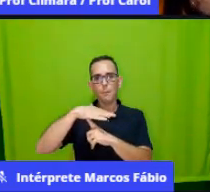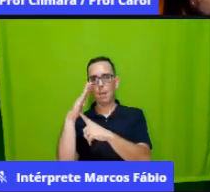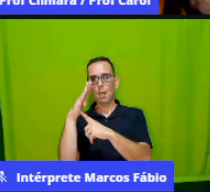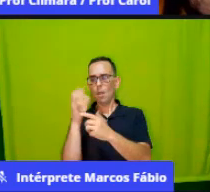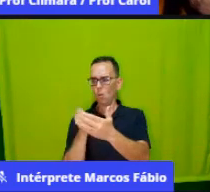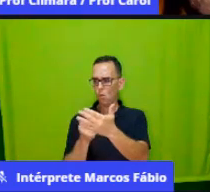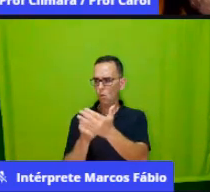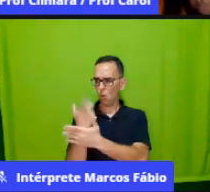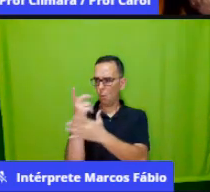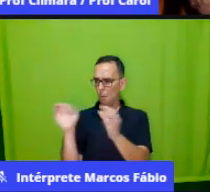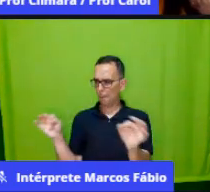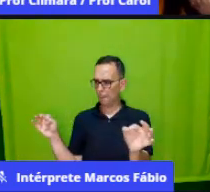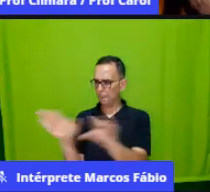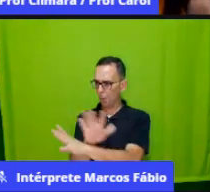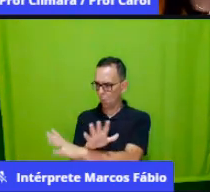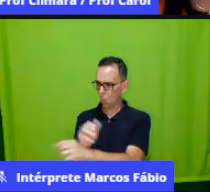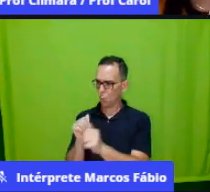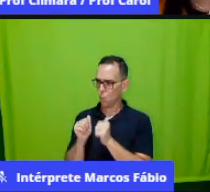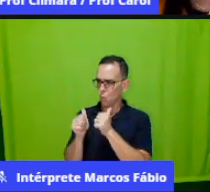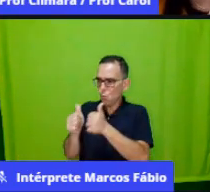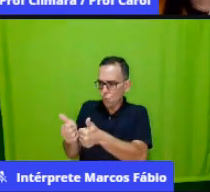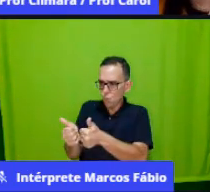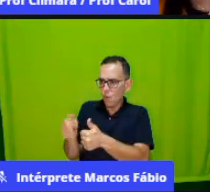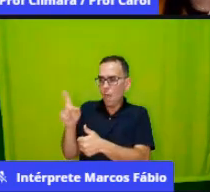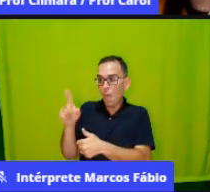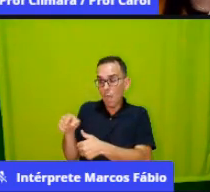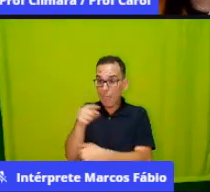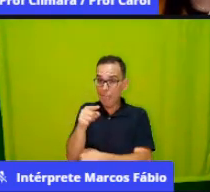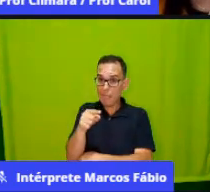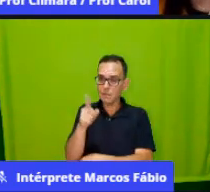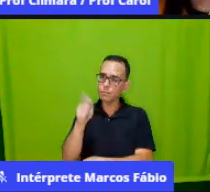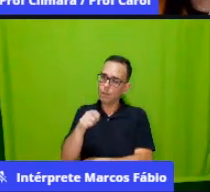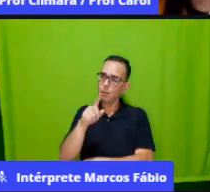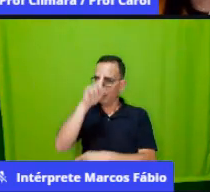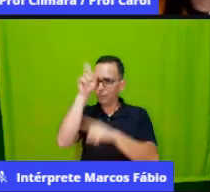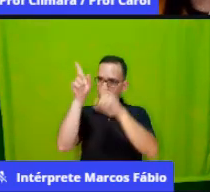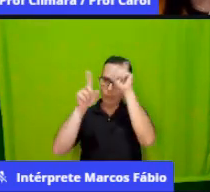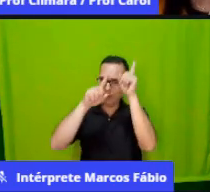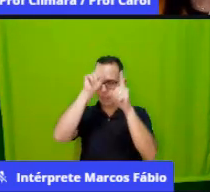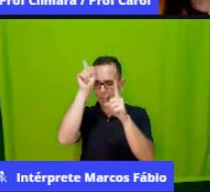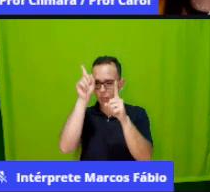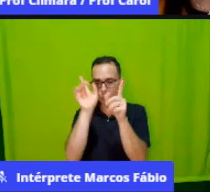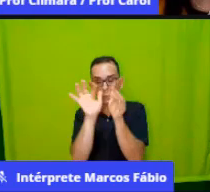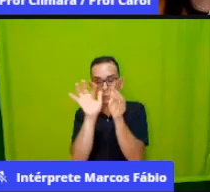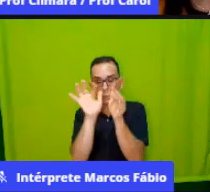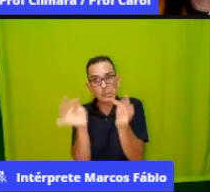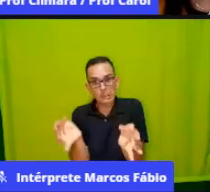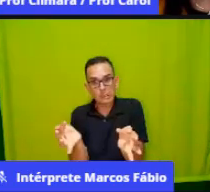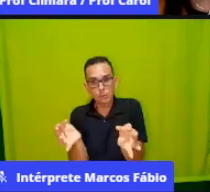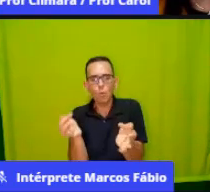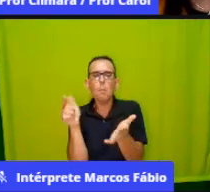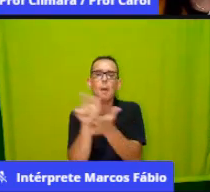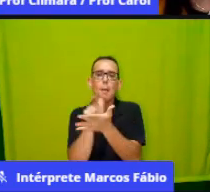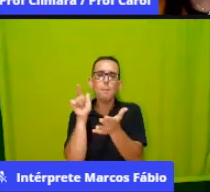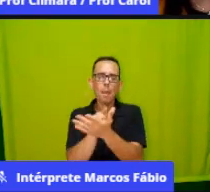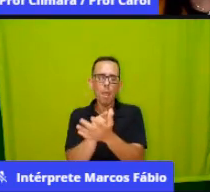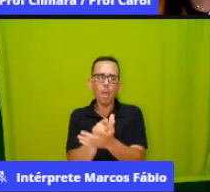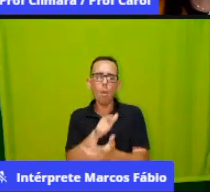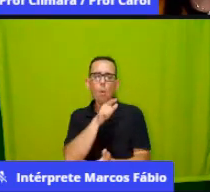né? Mas nesse caso ele foi elaborado, ó, de uma forma bem simples, com papelão.